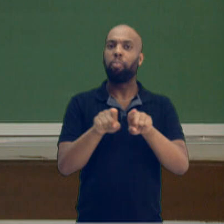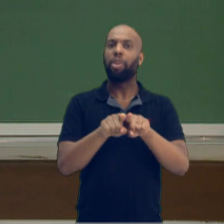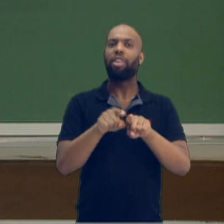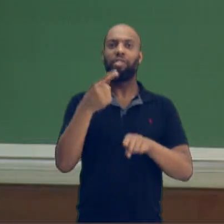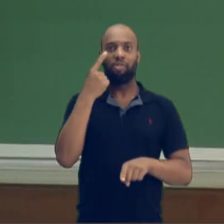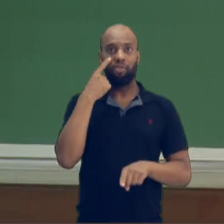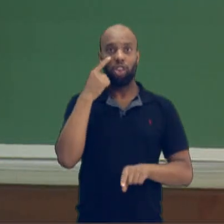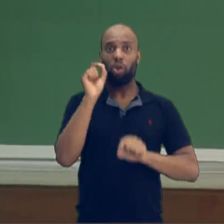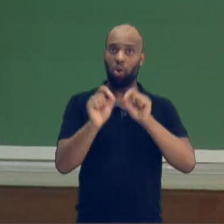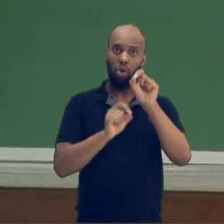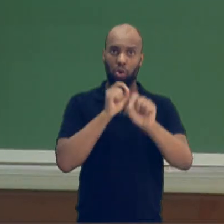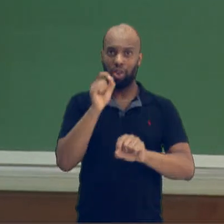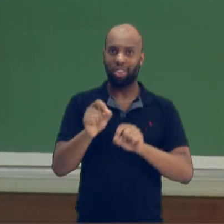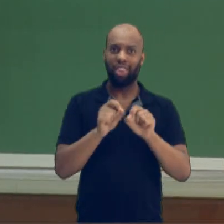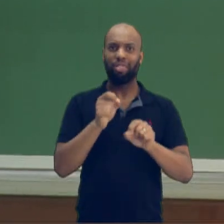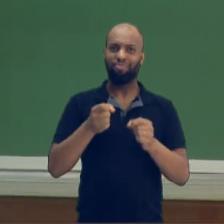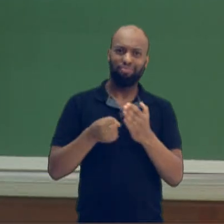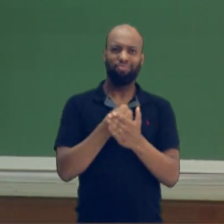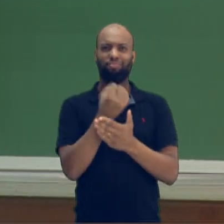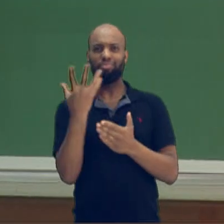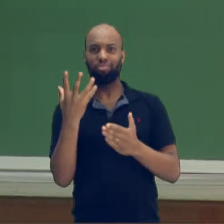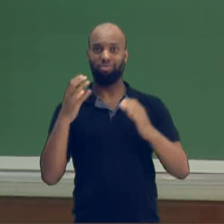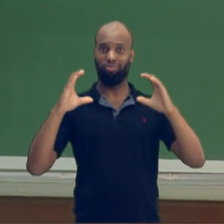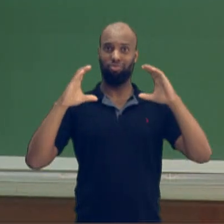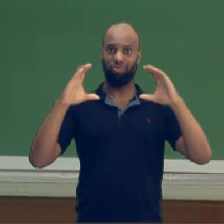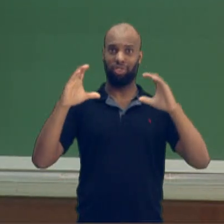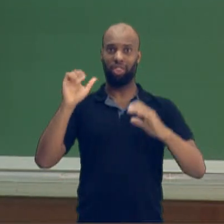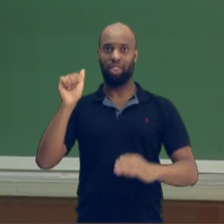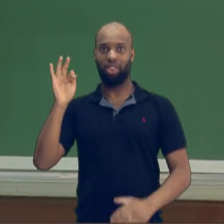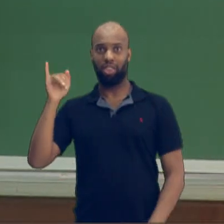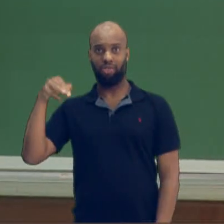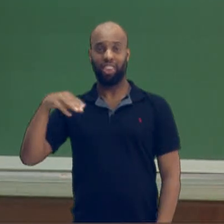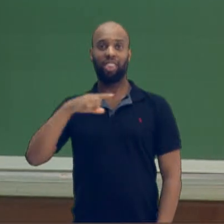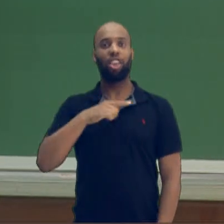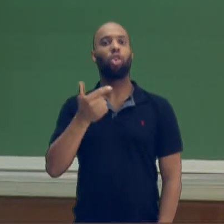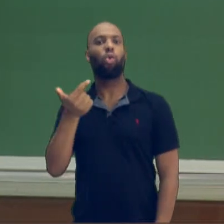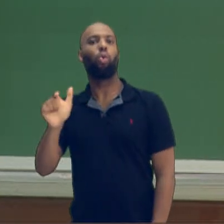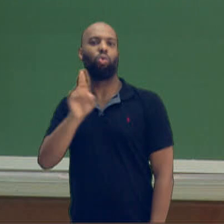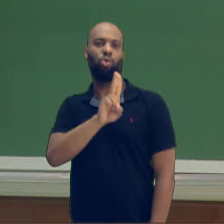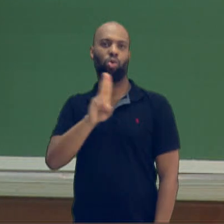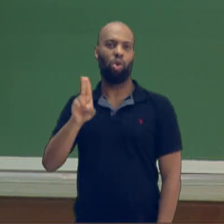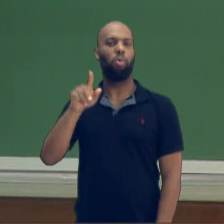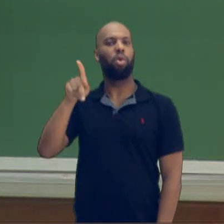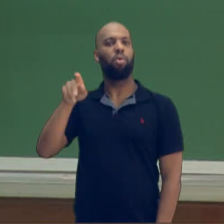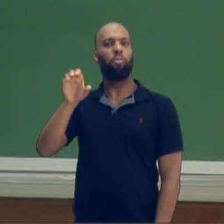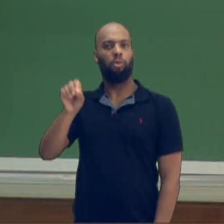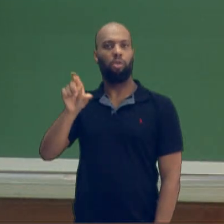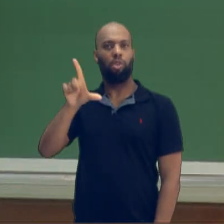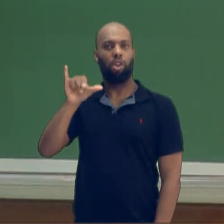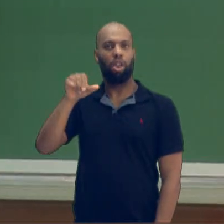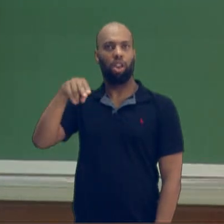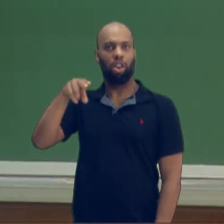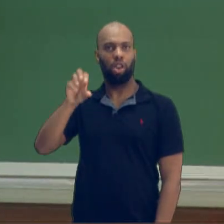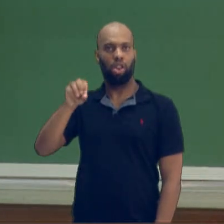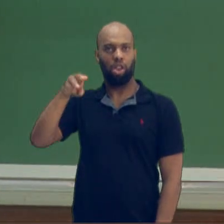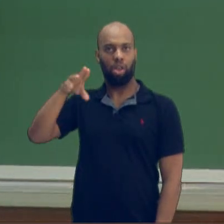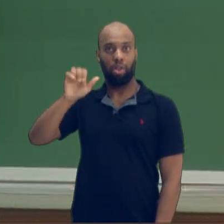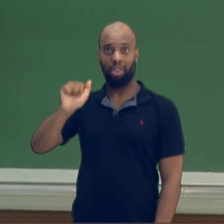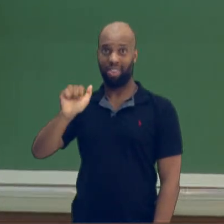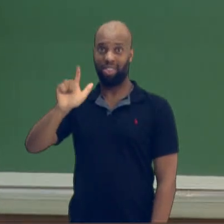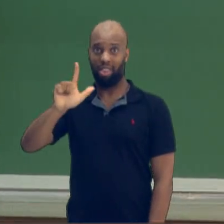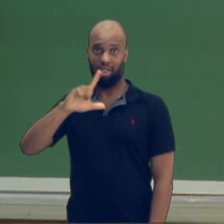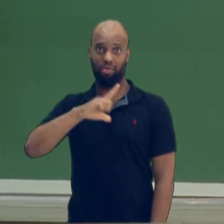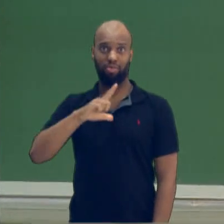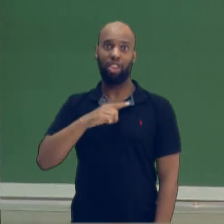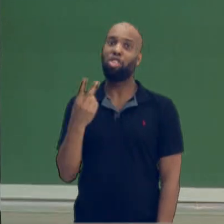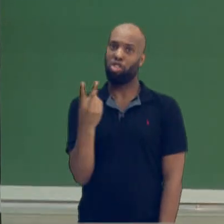começar a ver que muitas vezes a função afim, ela é chamada de função polinomial, tá certo? Então, a gente pode tanto encontrar como